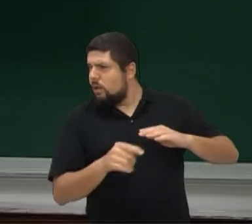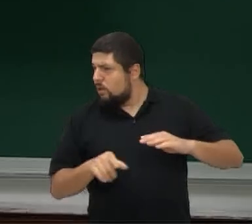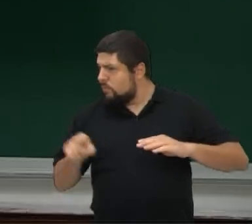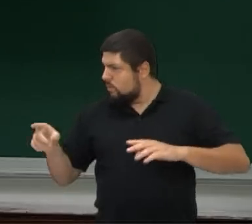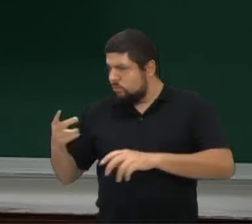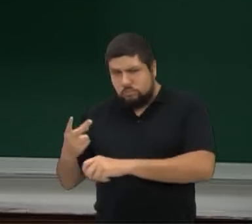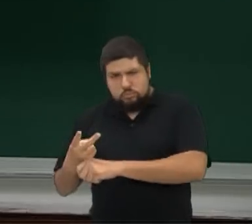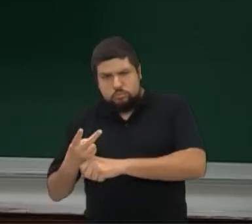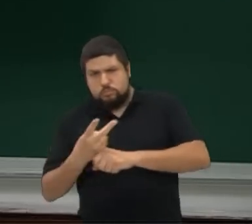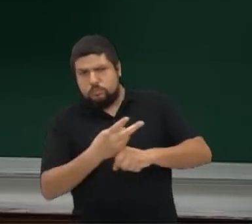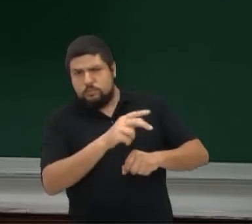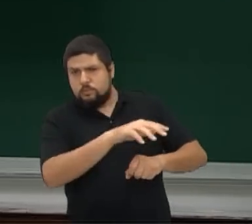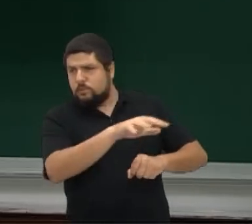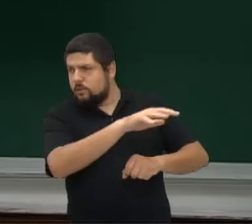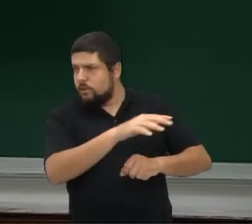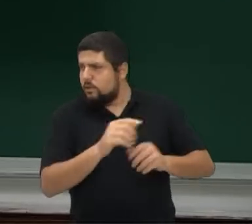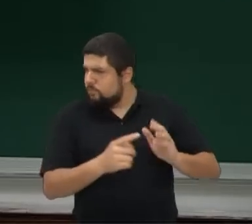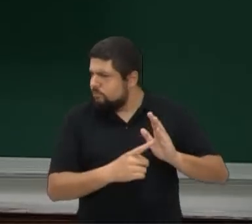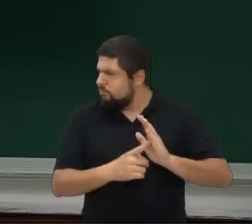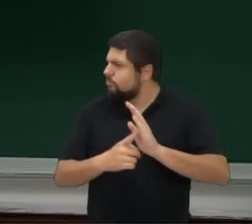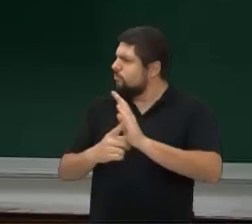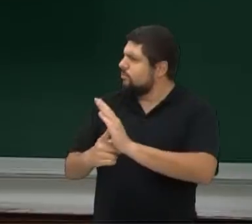suas descobertas.